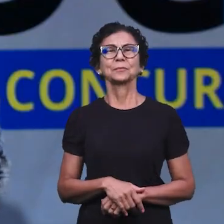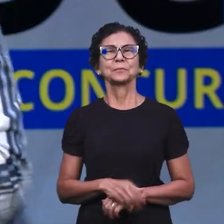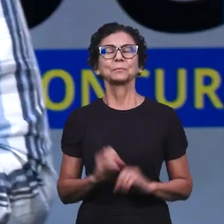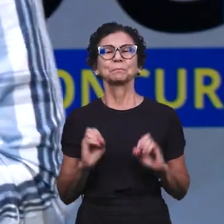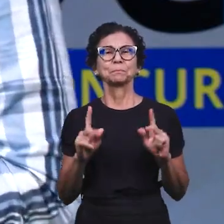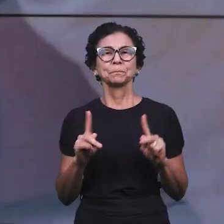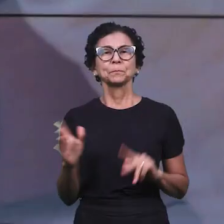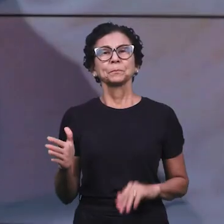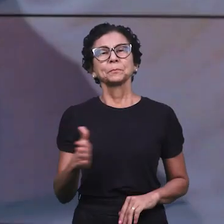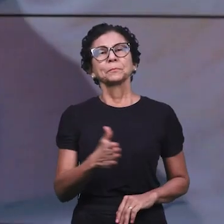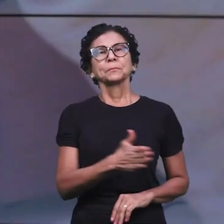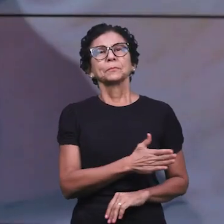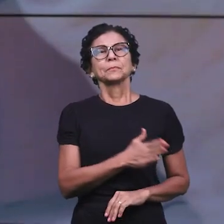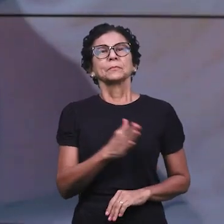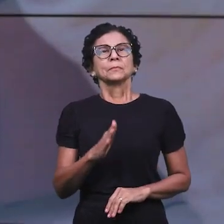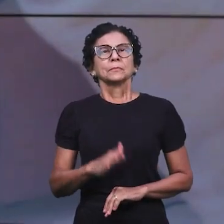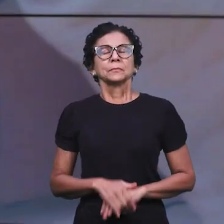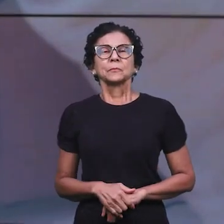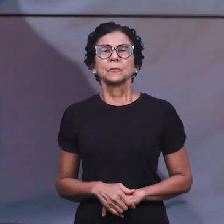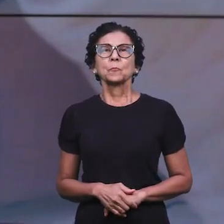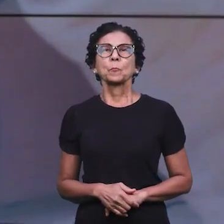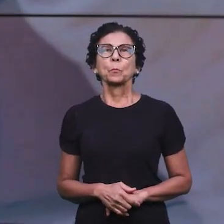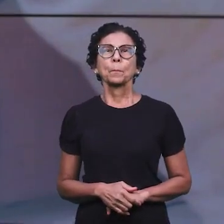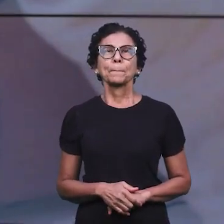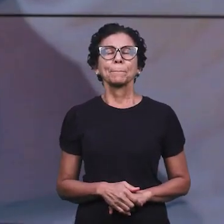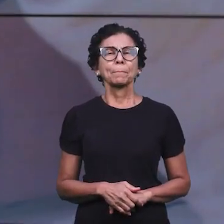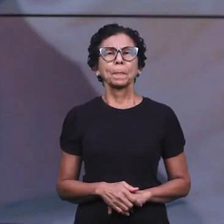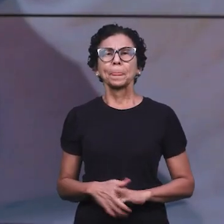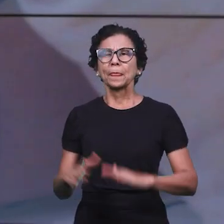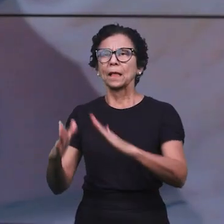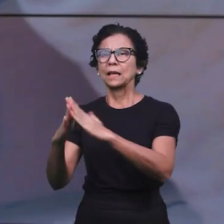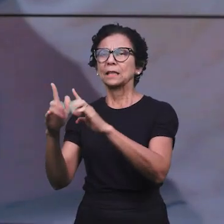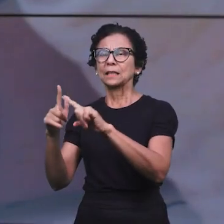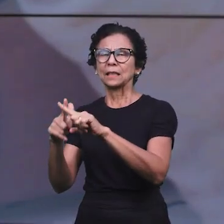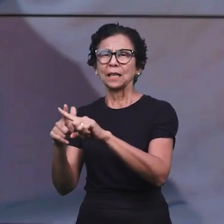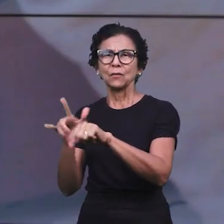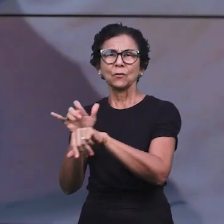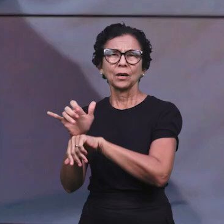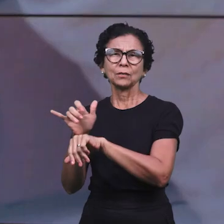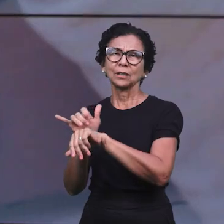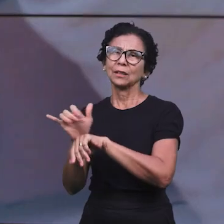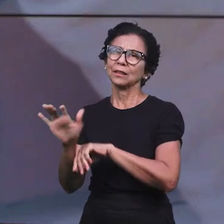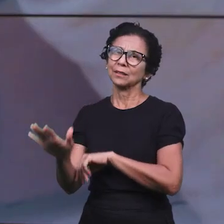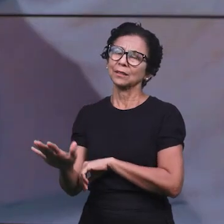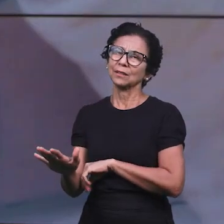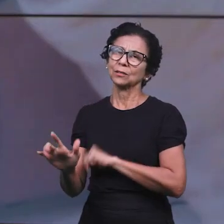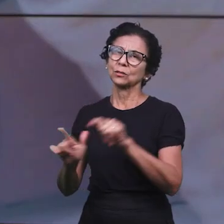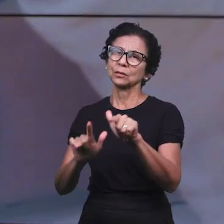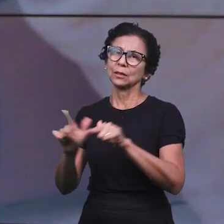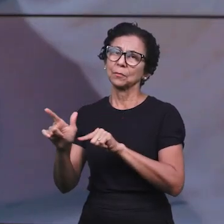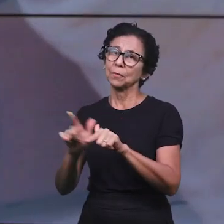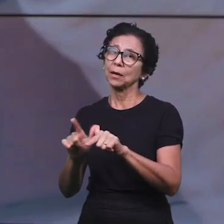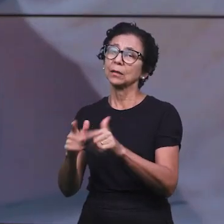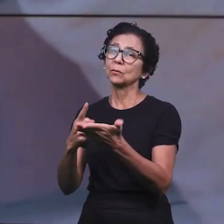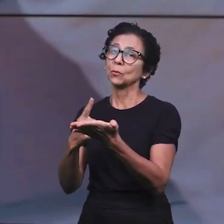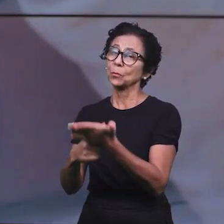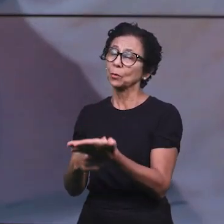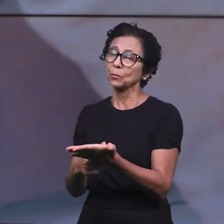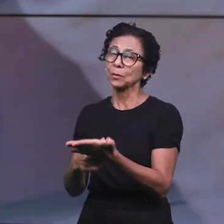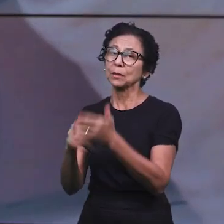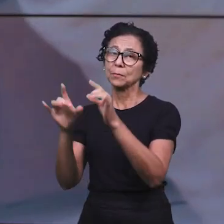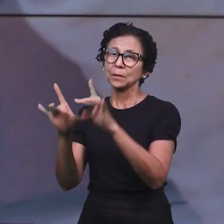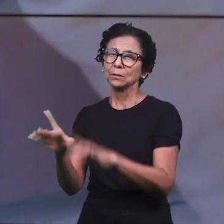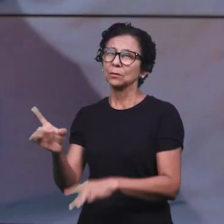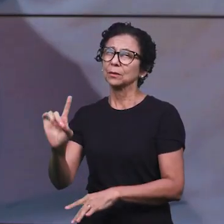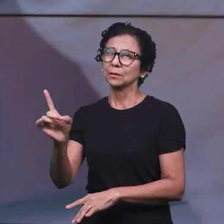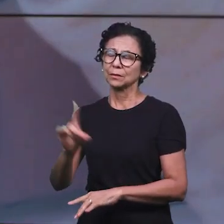bem? Outra coisa também, não se afaste da comunhão da igreja, do corpo, de todas as atividades que você tem. A gente sabe que